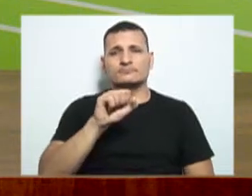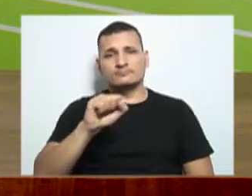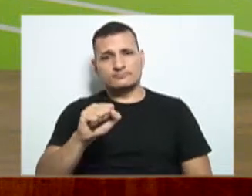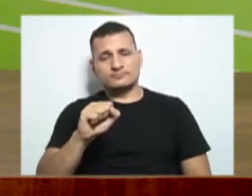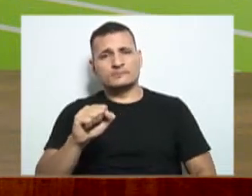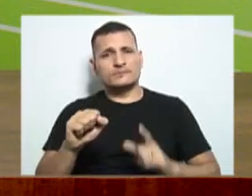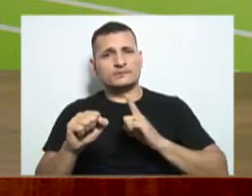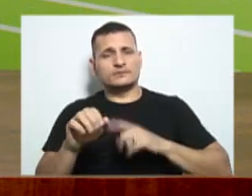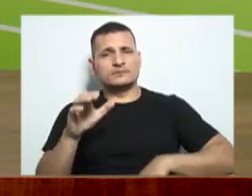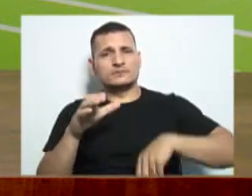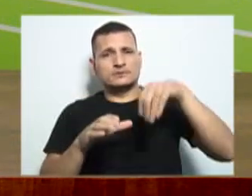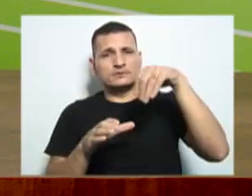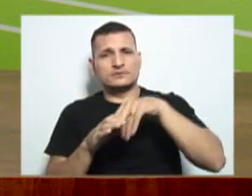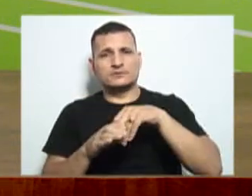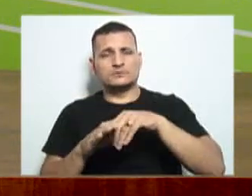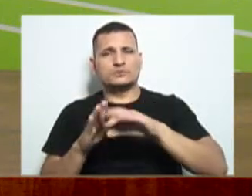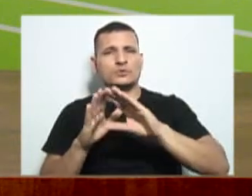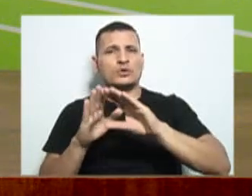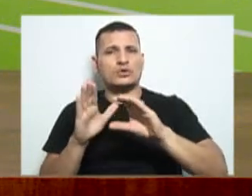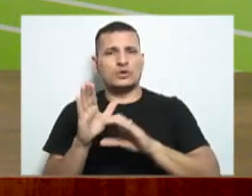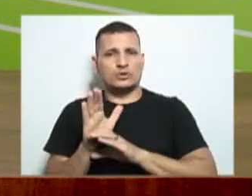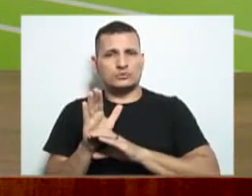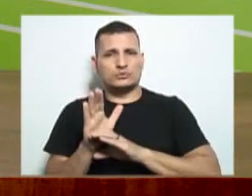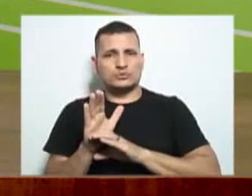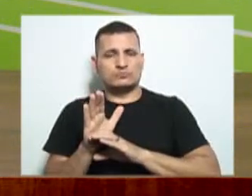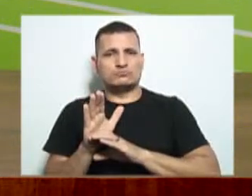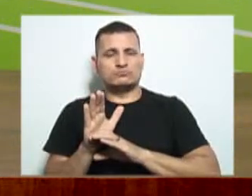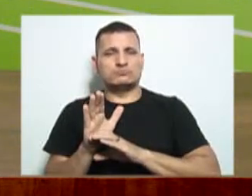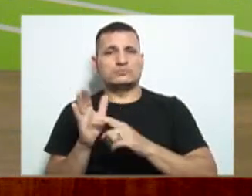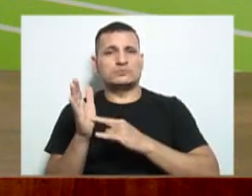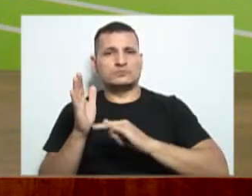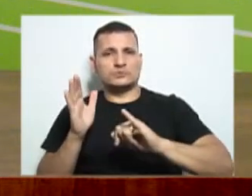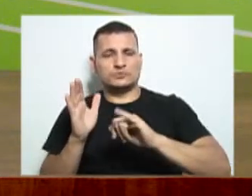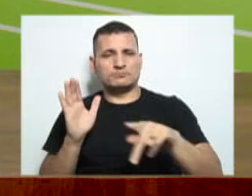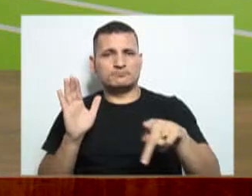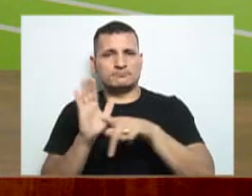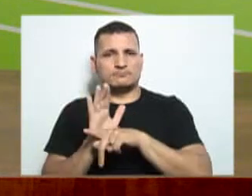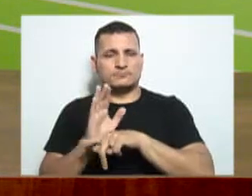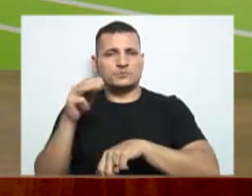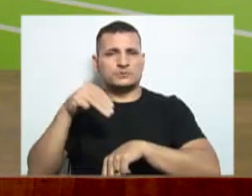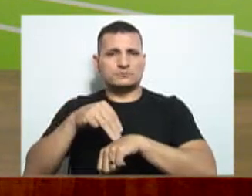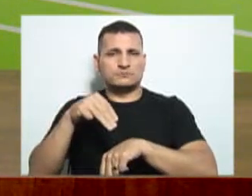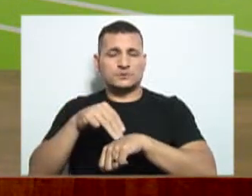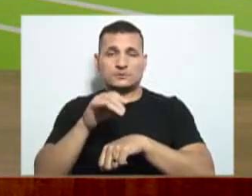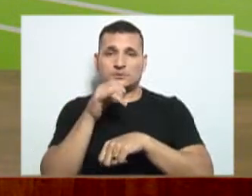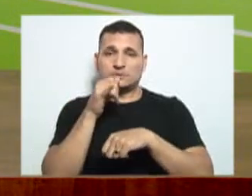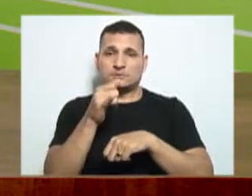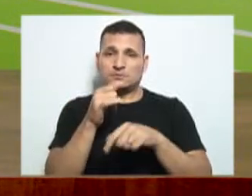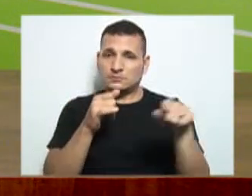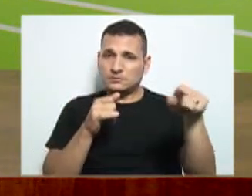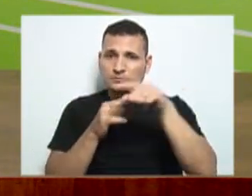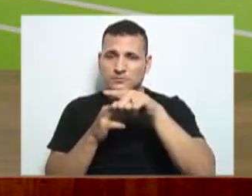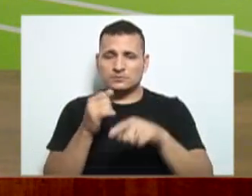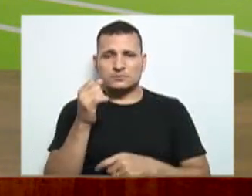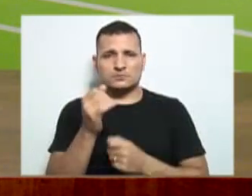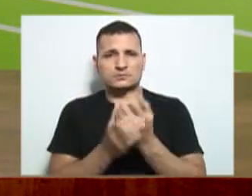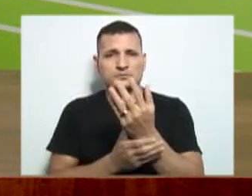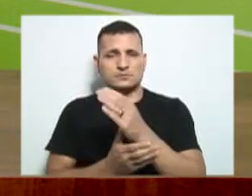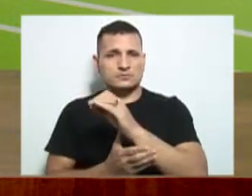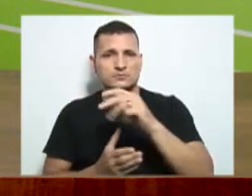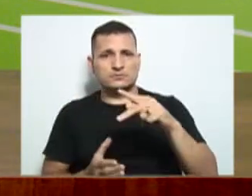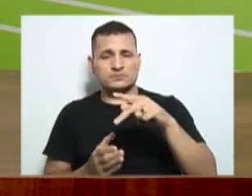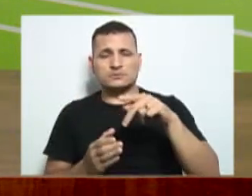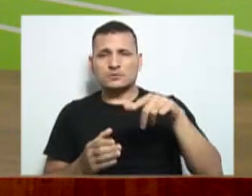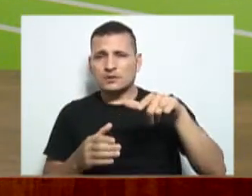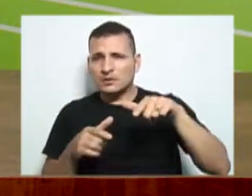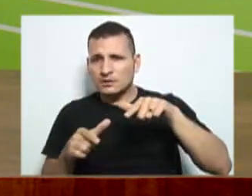prescrito no Código Tributário Municipal. Então, vocês, se forem constituir uma cooperativa que atua no